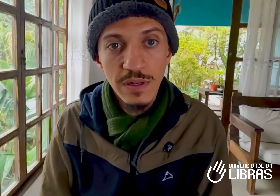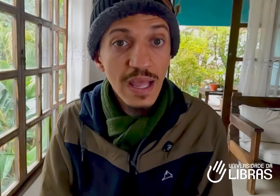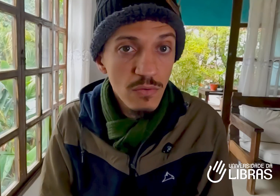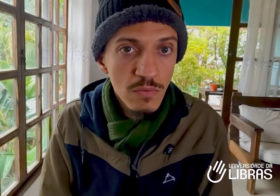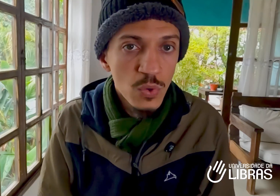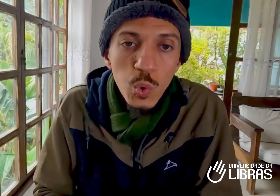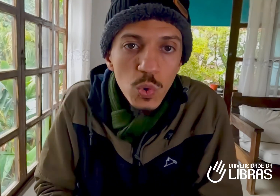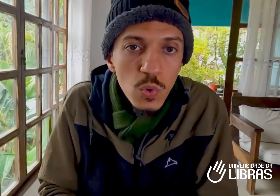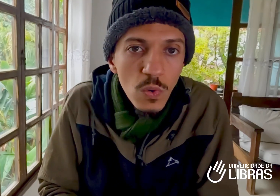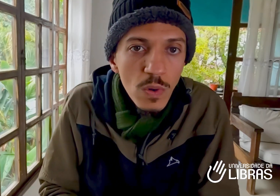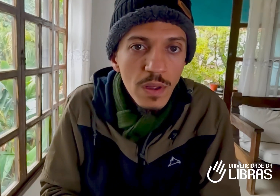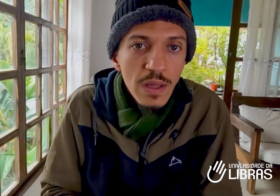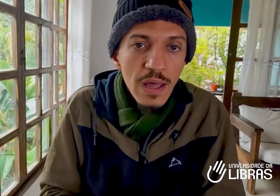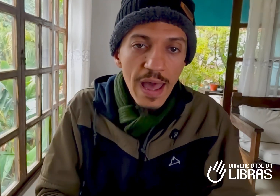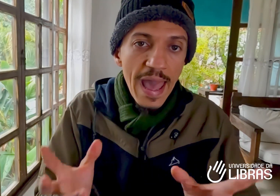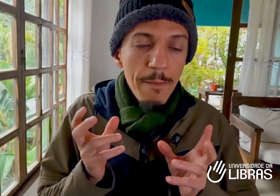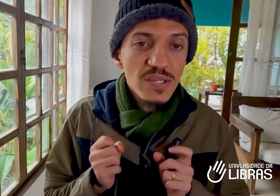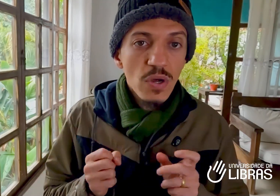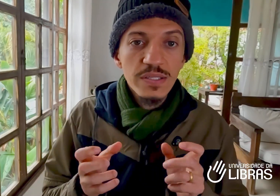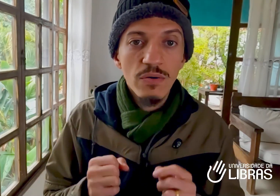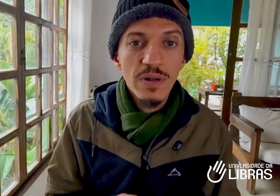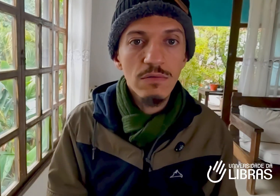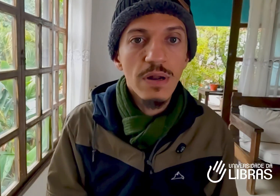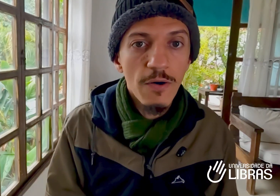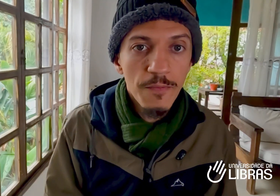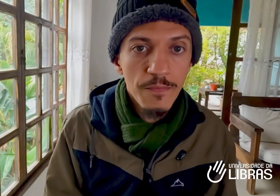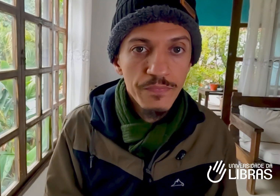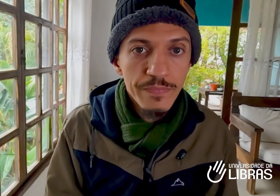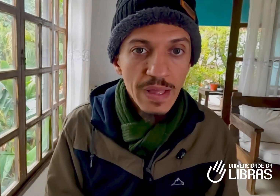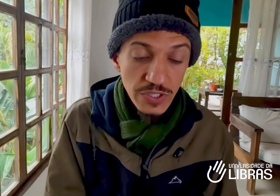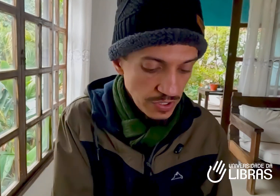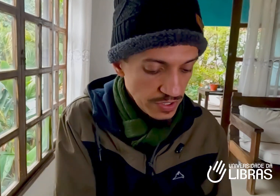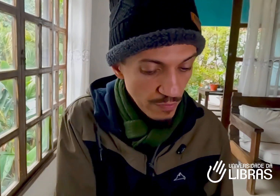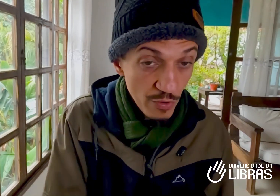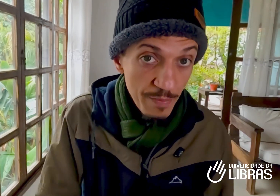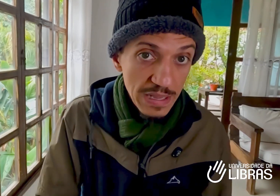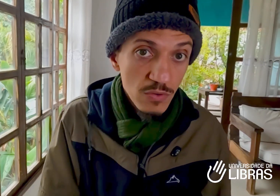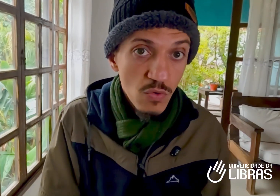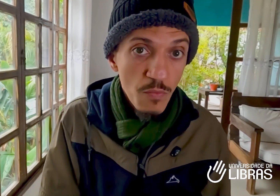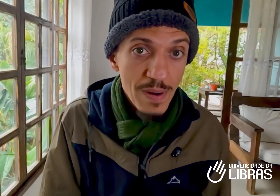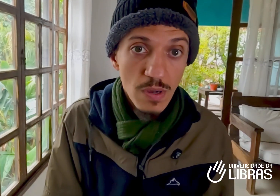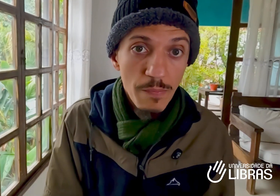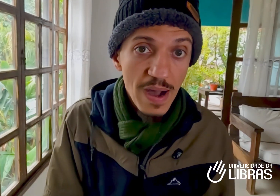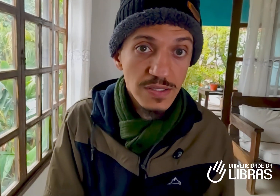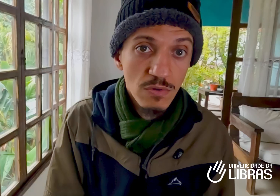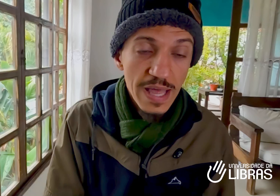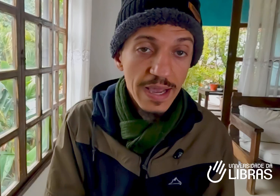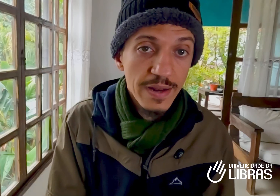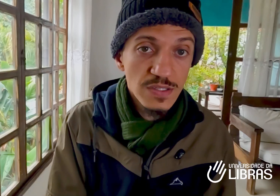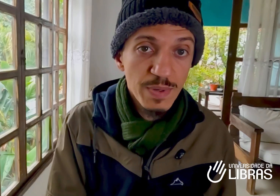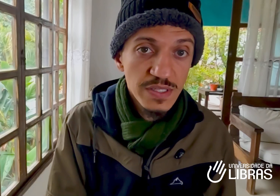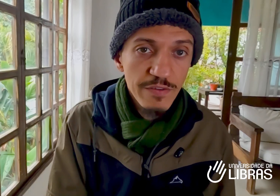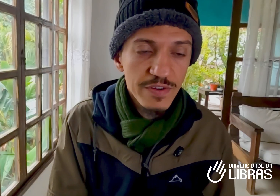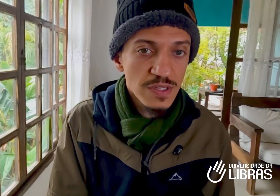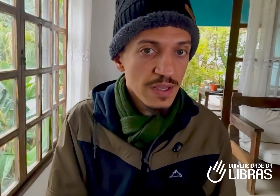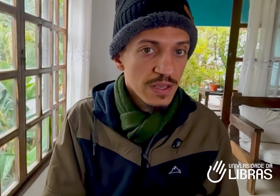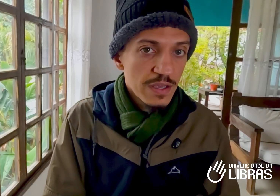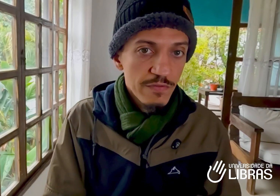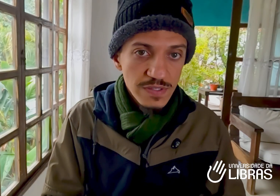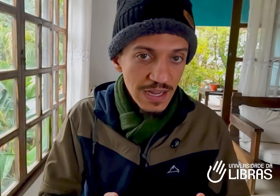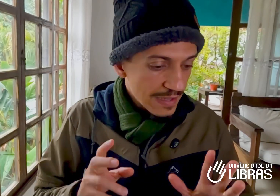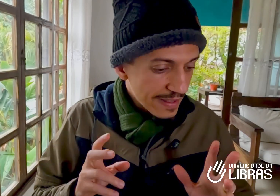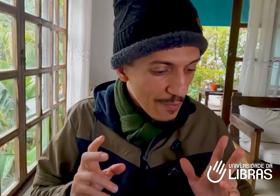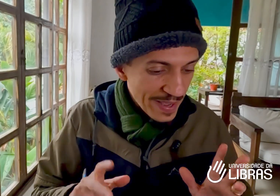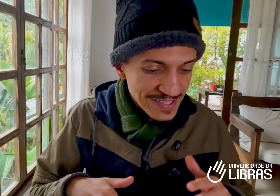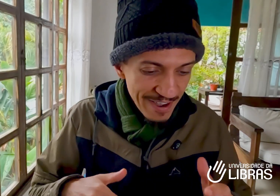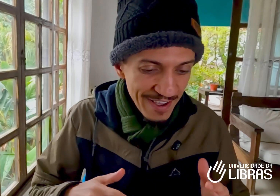dentro. Nenhum. Tudo é absorção natural. A gente desenvolveu um método com passo a passo, com técnicas específicas, que